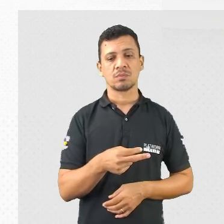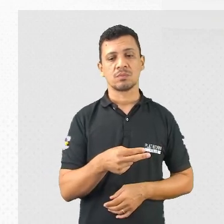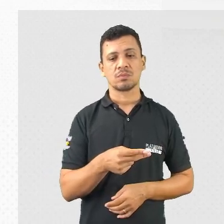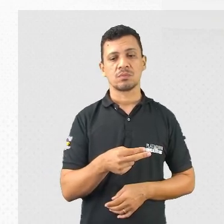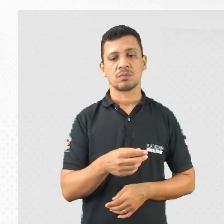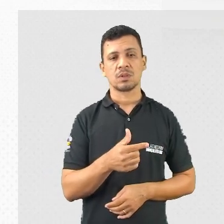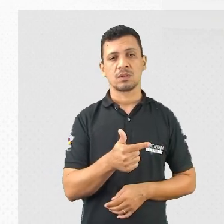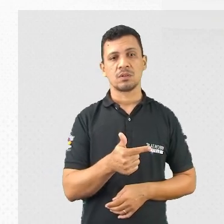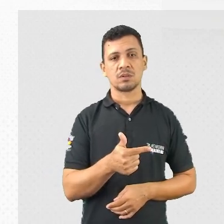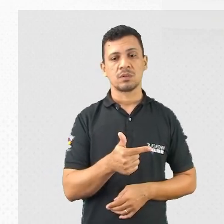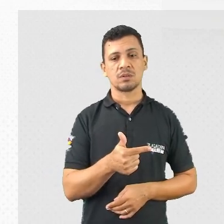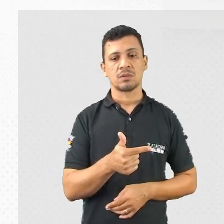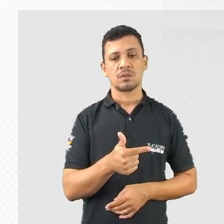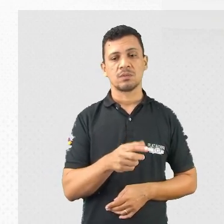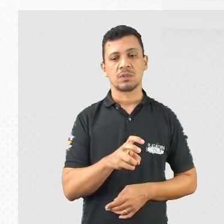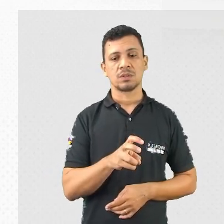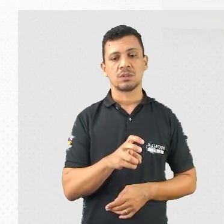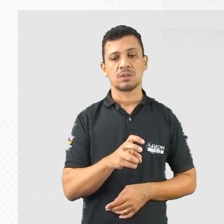a